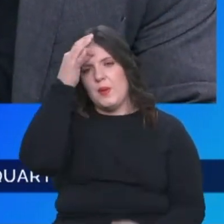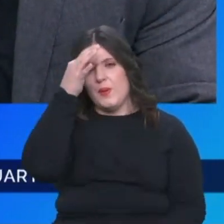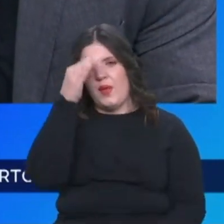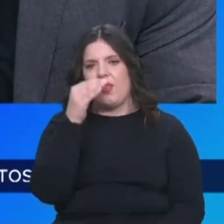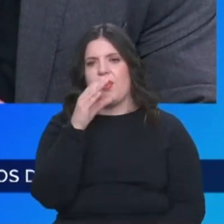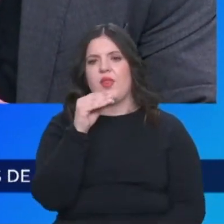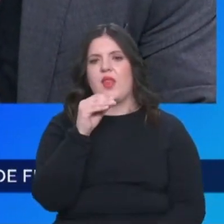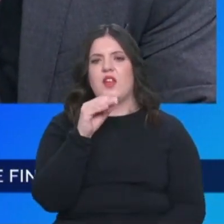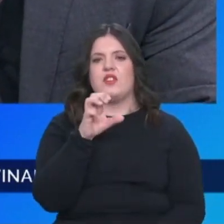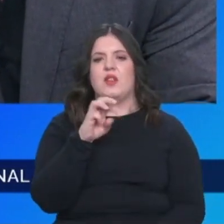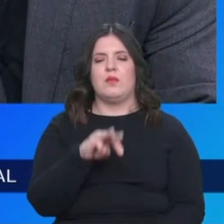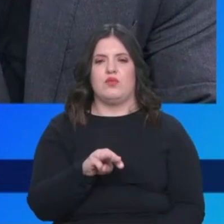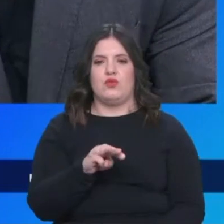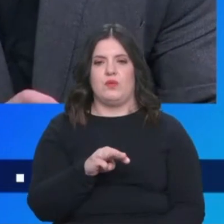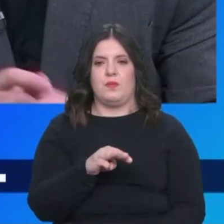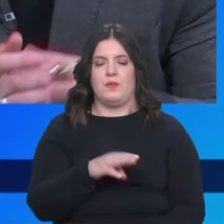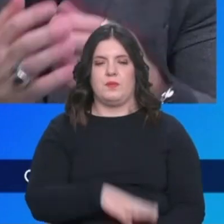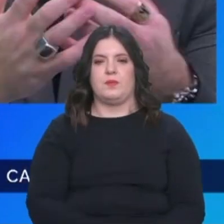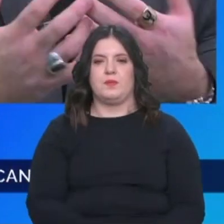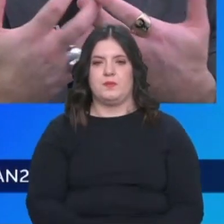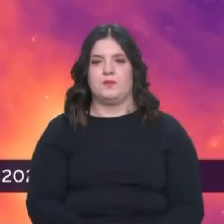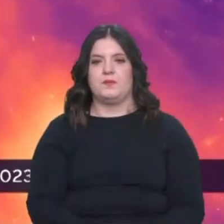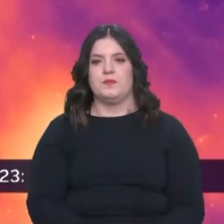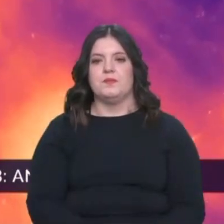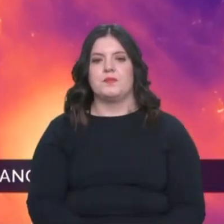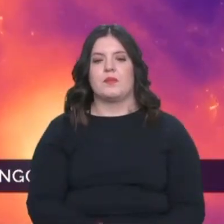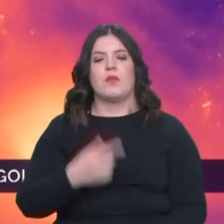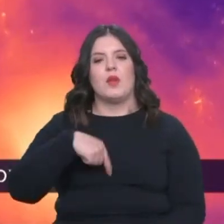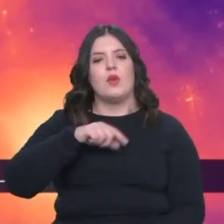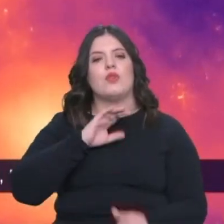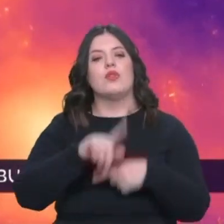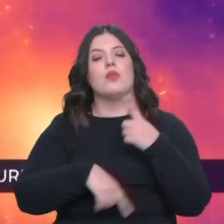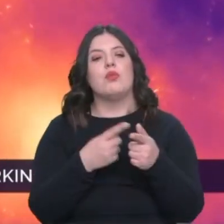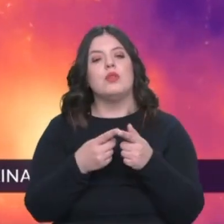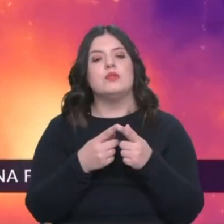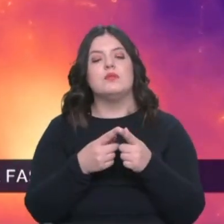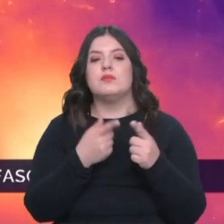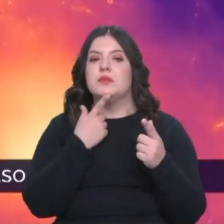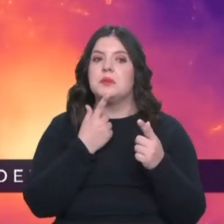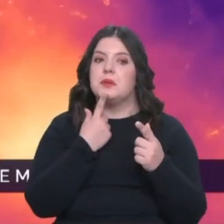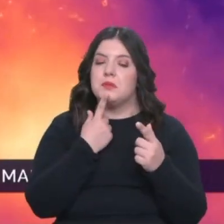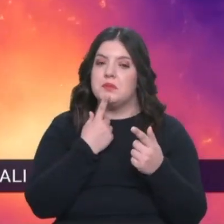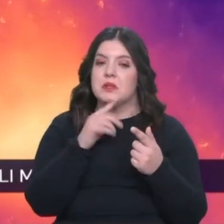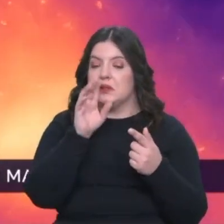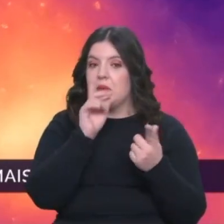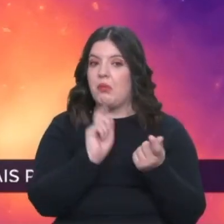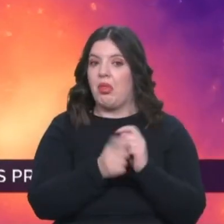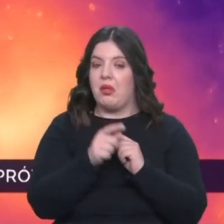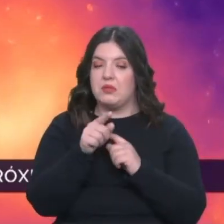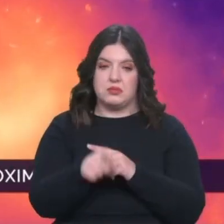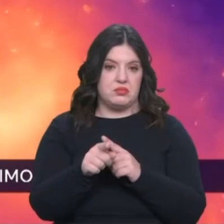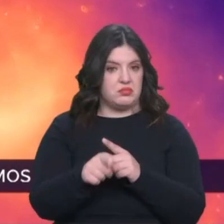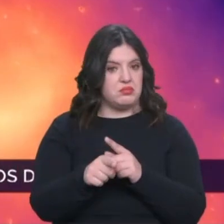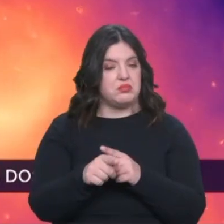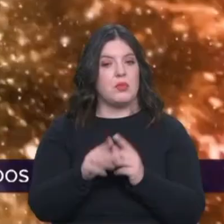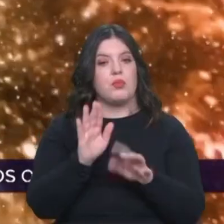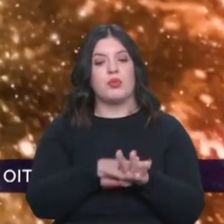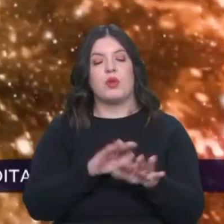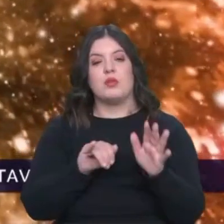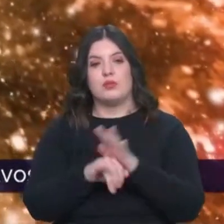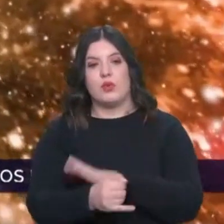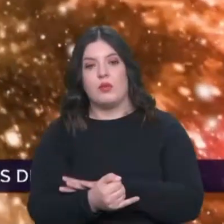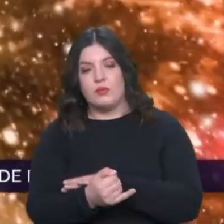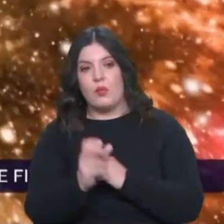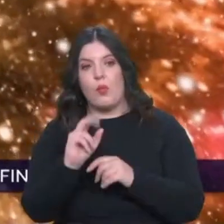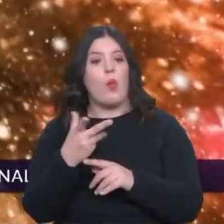10 centímetros. 10 centímetros. Como é que nós depois vamos distinguir se estas alterações nas órbitas é devido a um buraco negro primordial